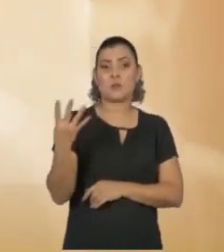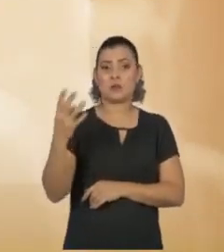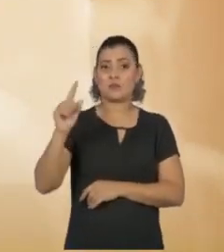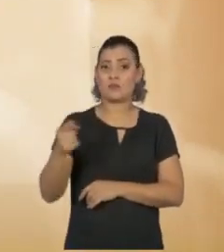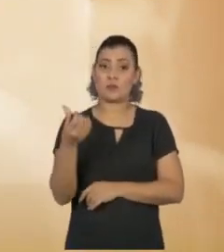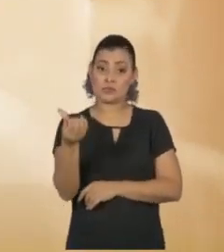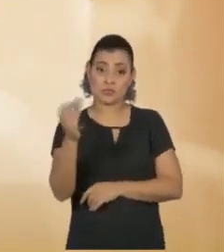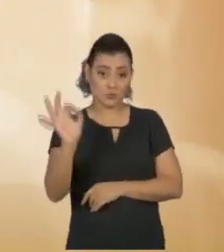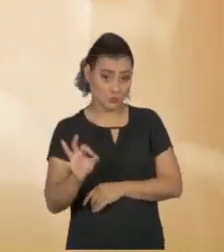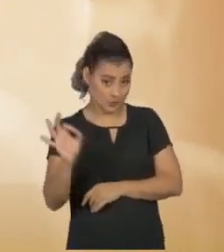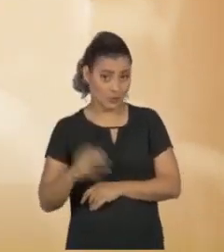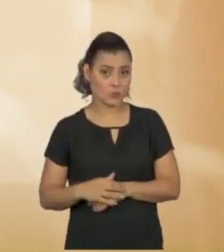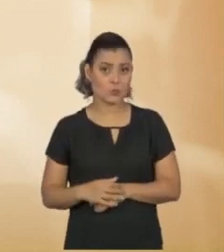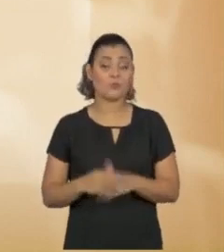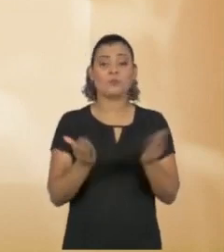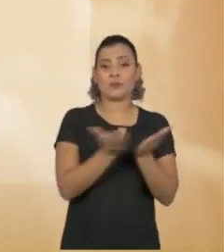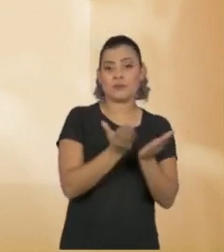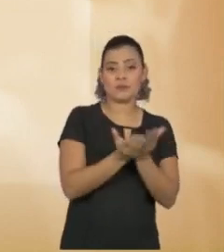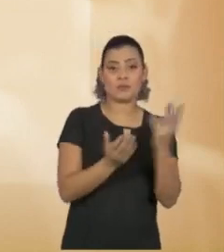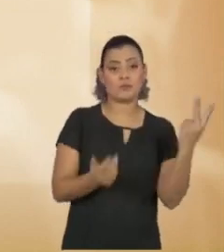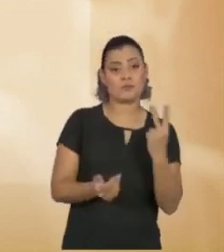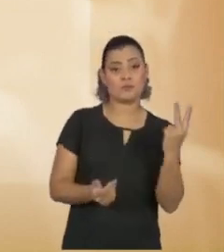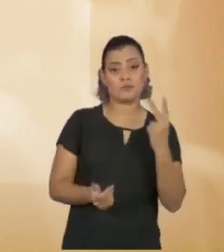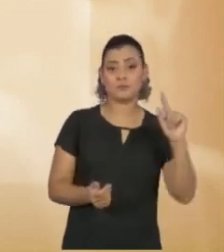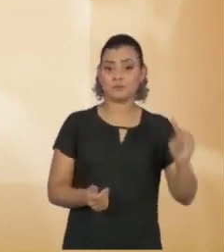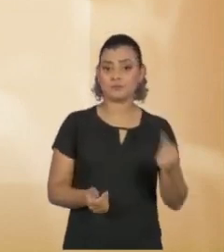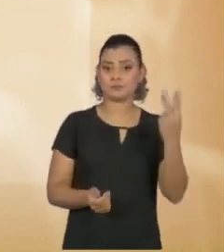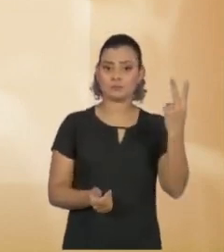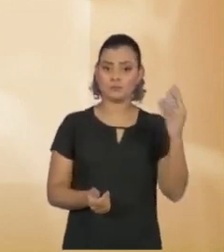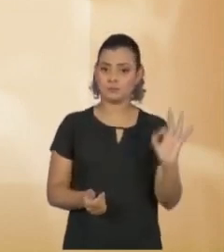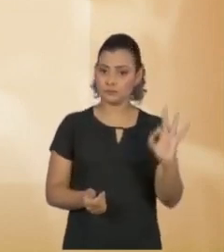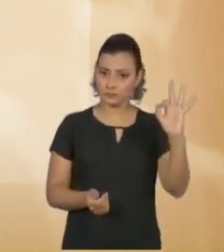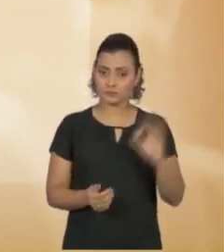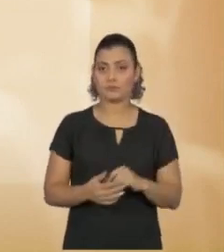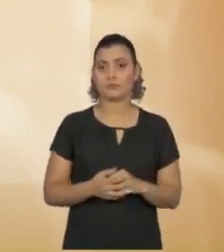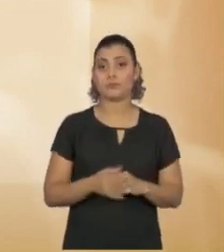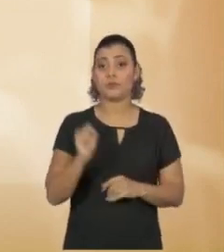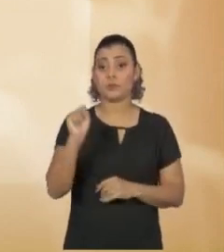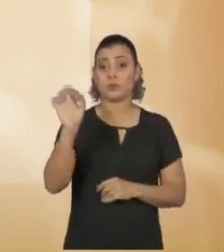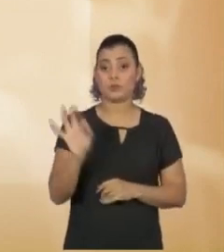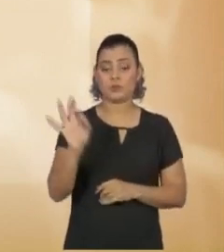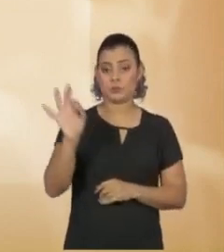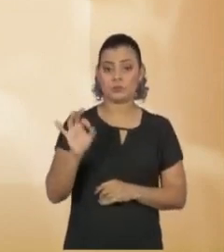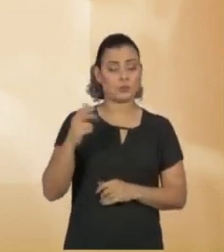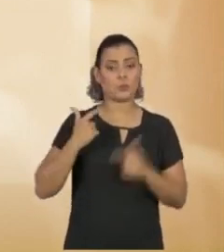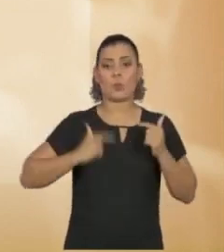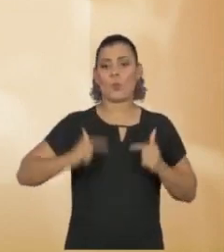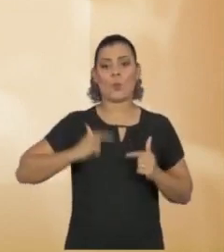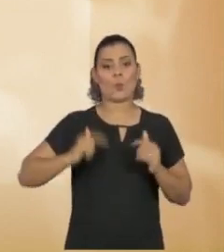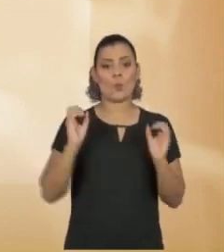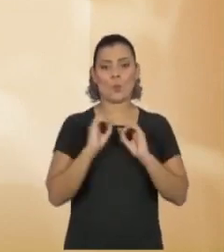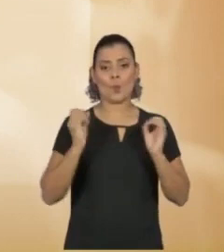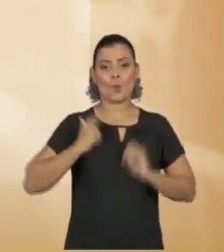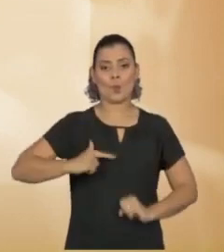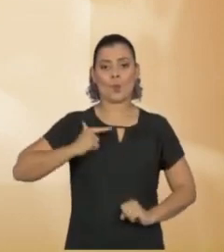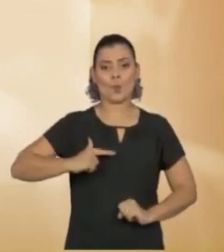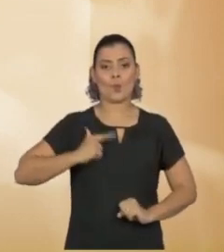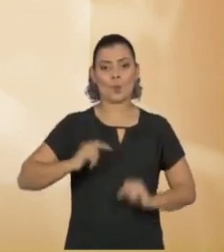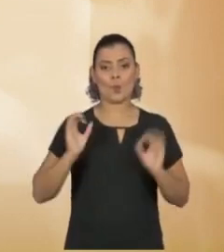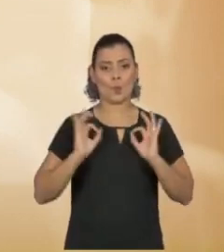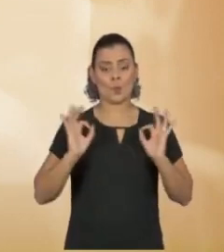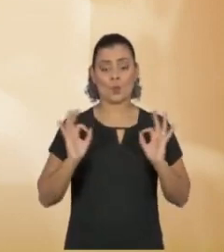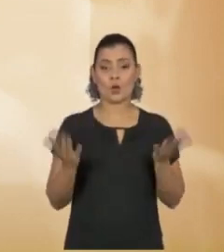64,6% da população. Evangélicos eram 22,2% e 8% diziam não ter religião. De acordo